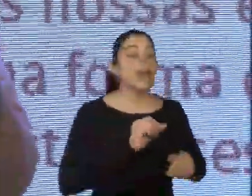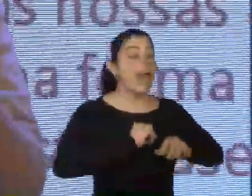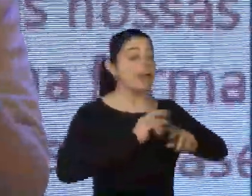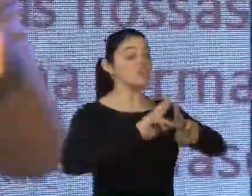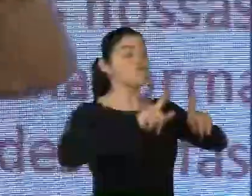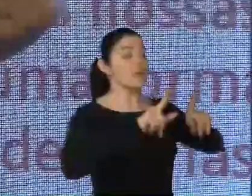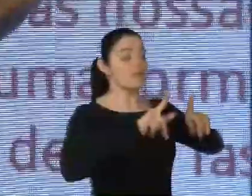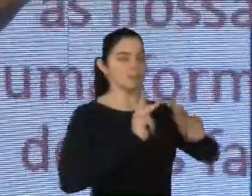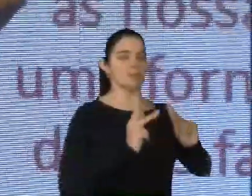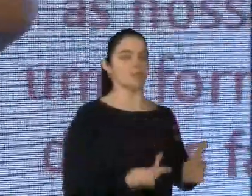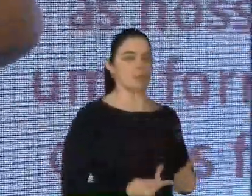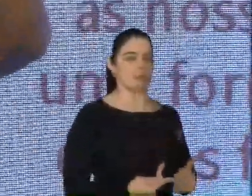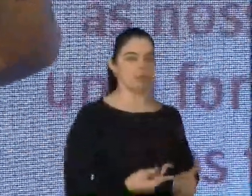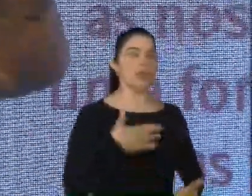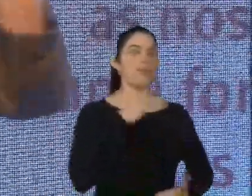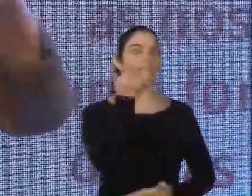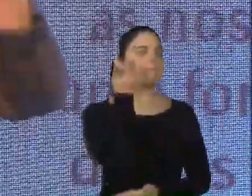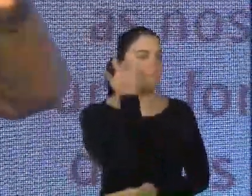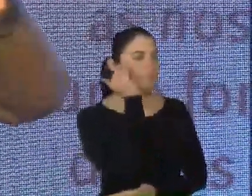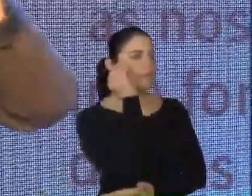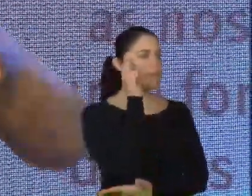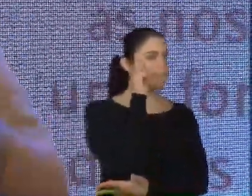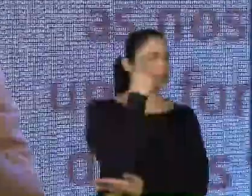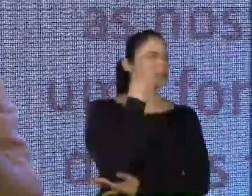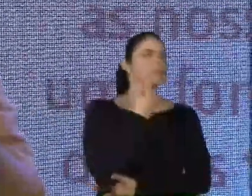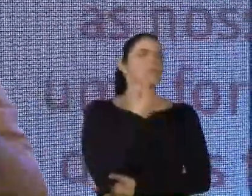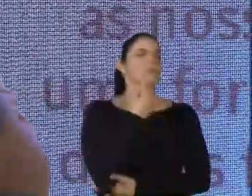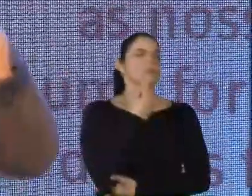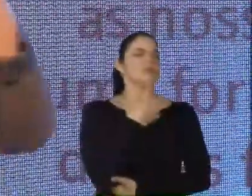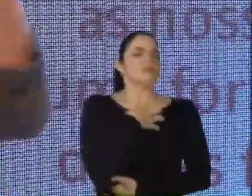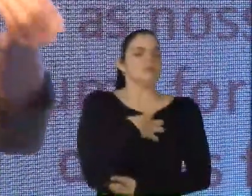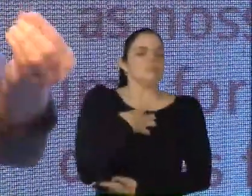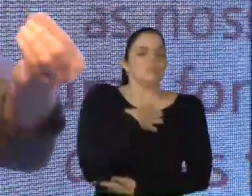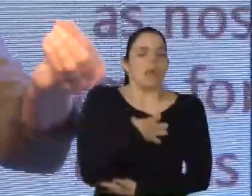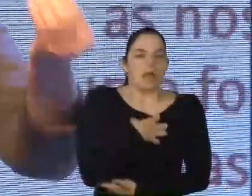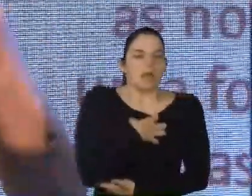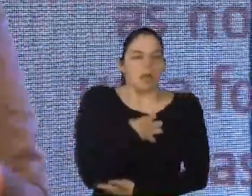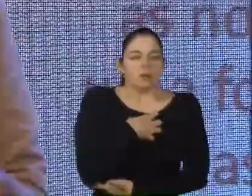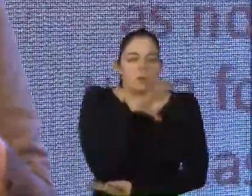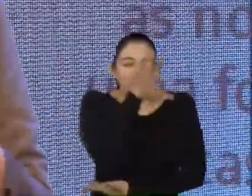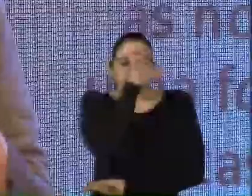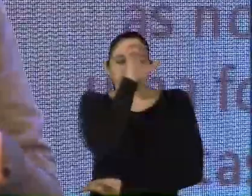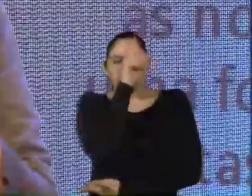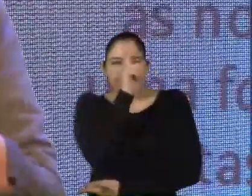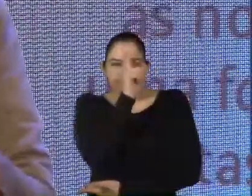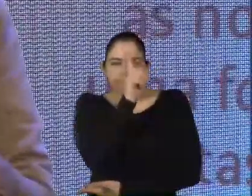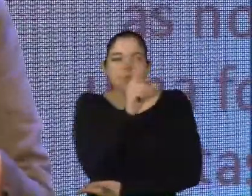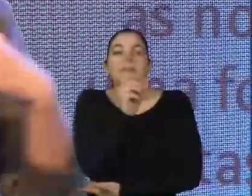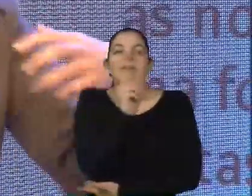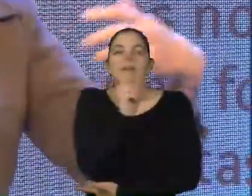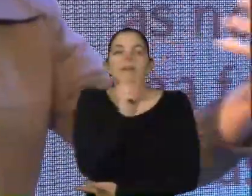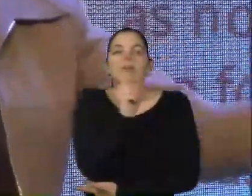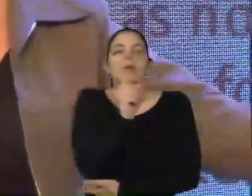diferente, o entender, o pensar, o entender o nosso sentimento, o prever, isso também, como